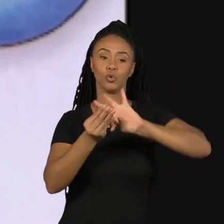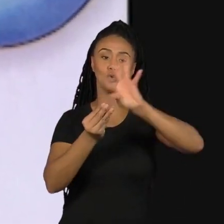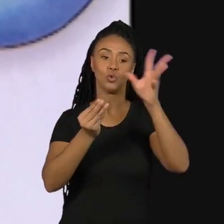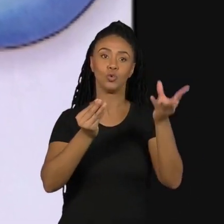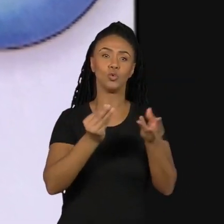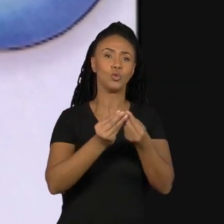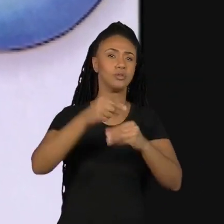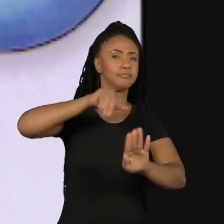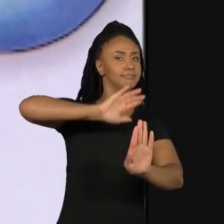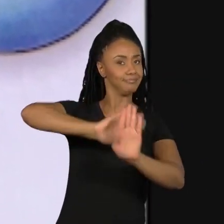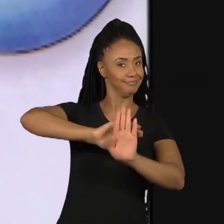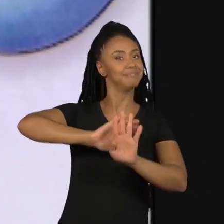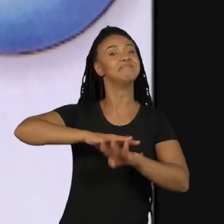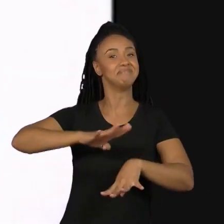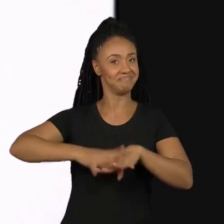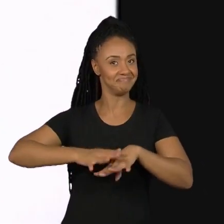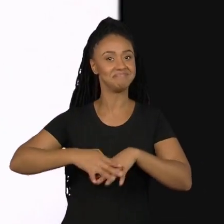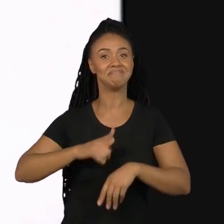matemática.